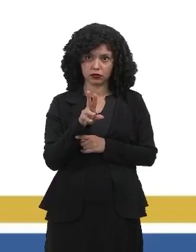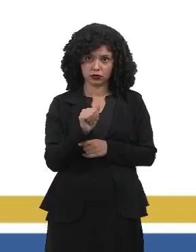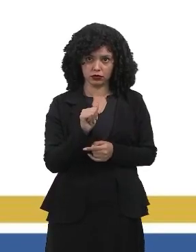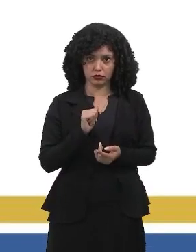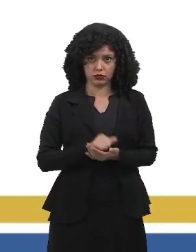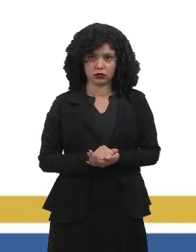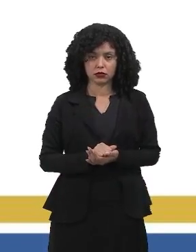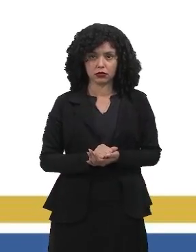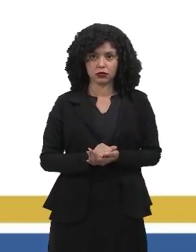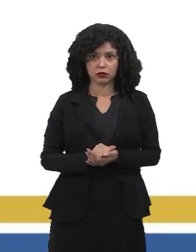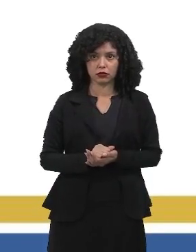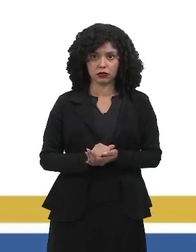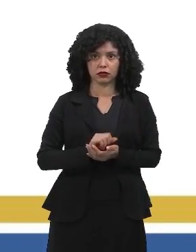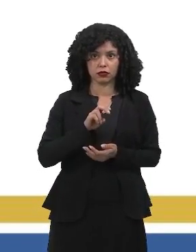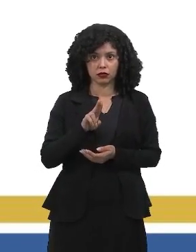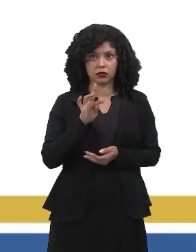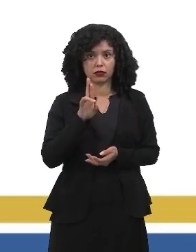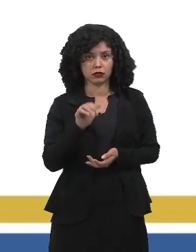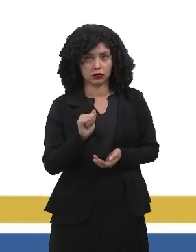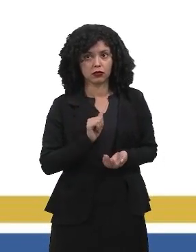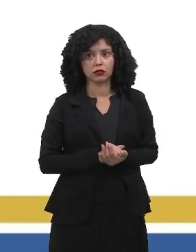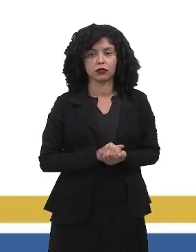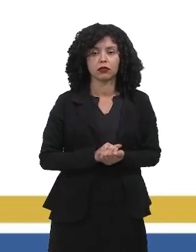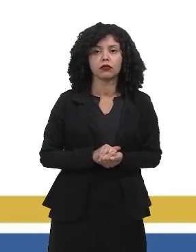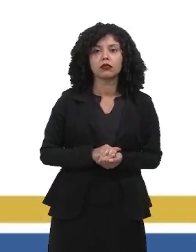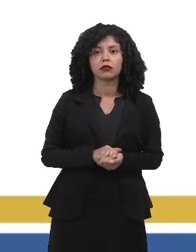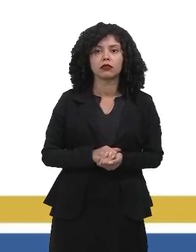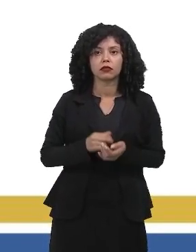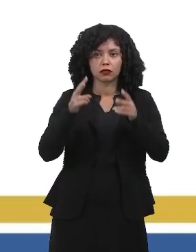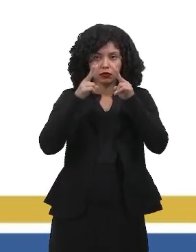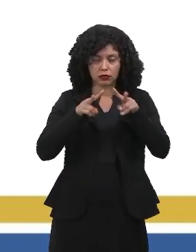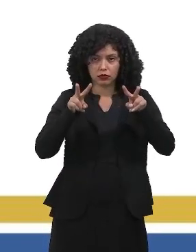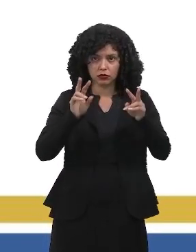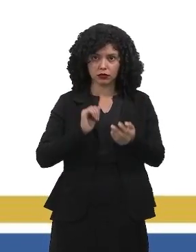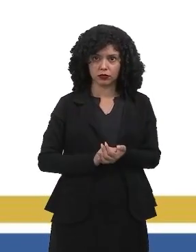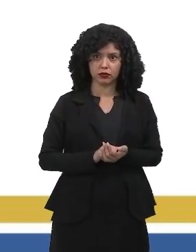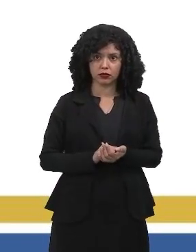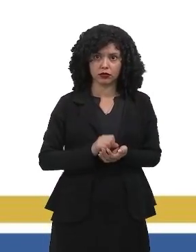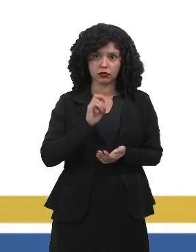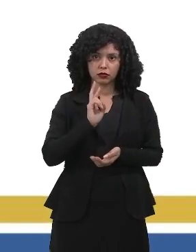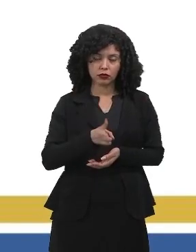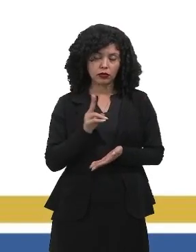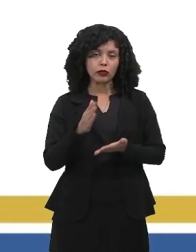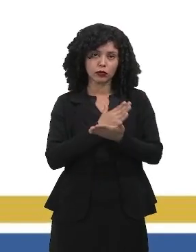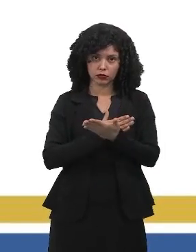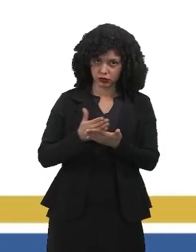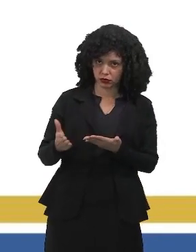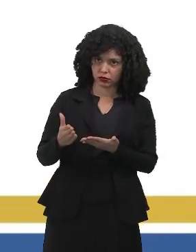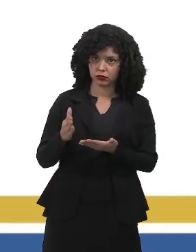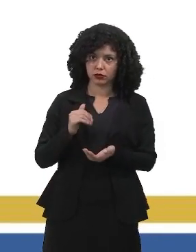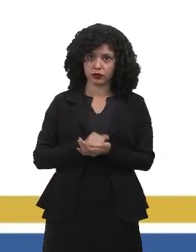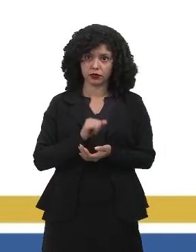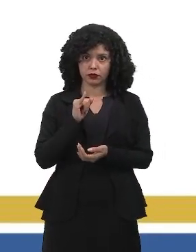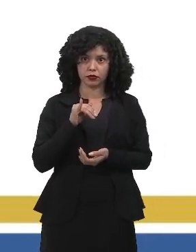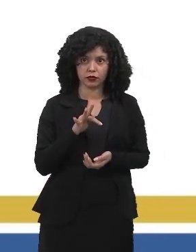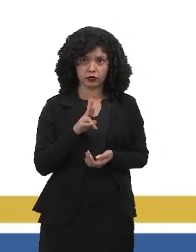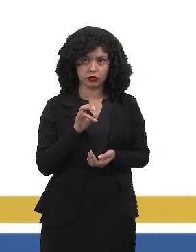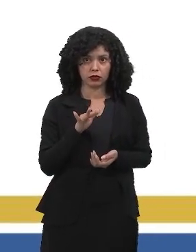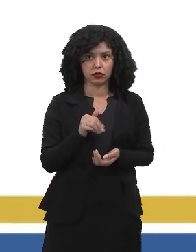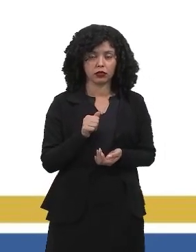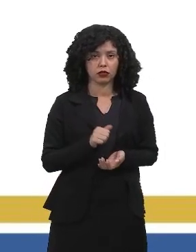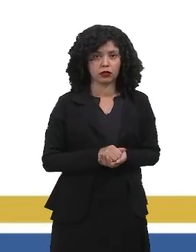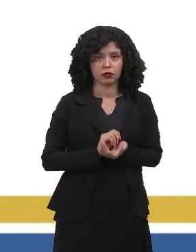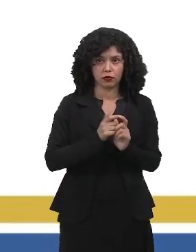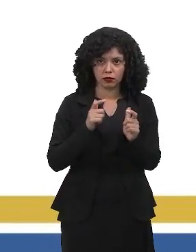e entre o ultravioleta, tá bom? A parte visível sempre começa do intravioleta, né?